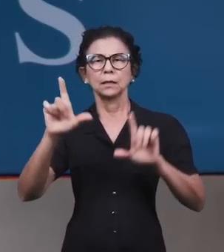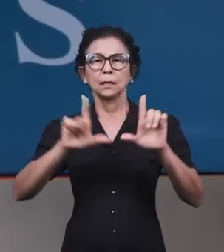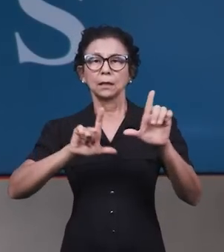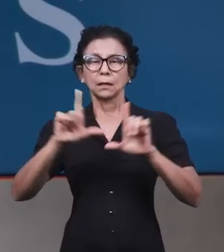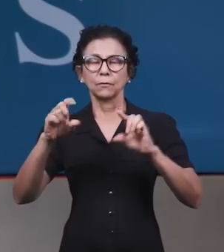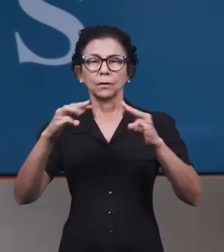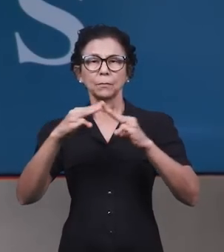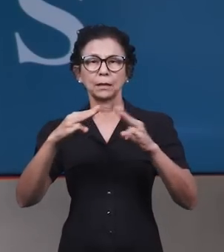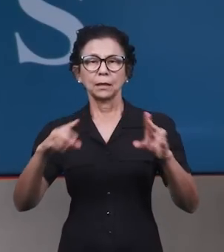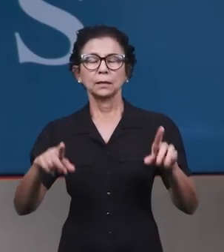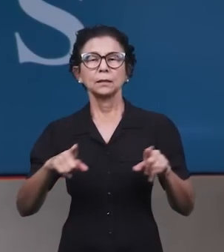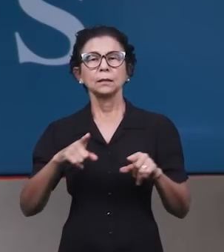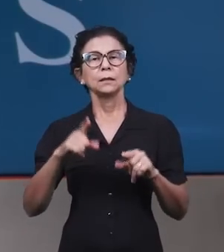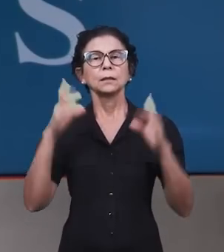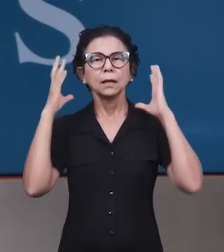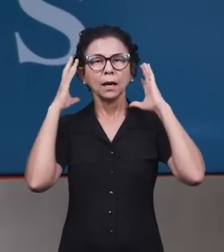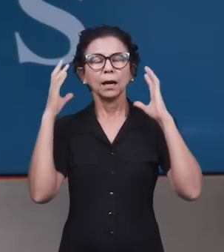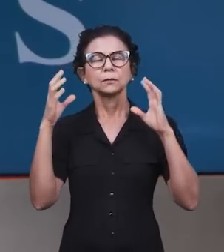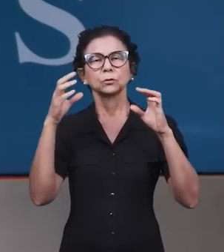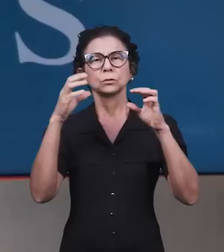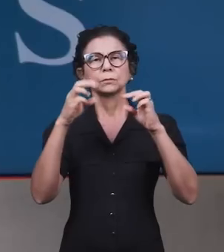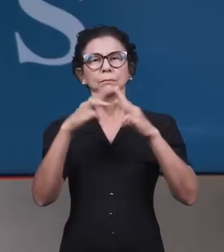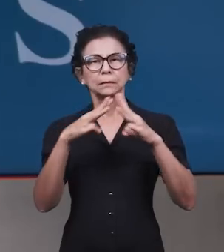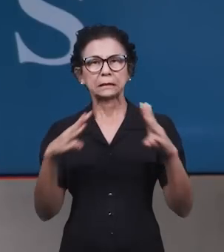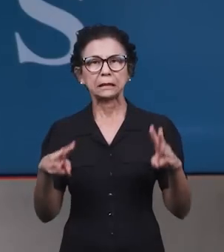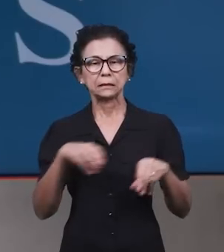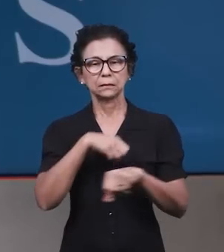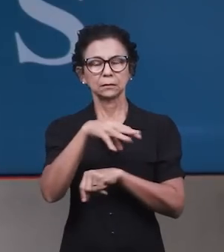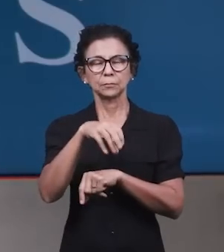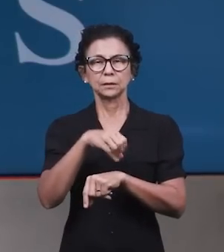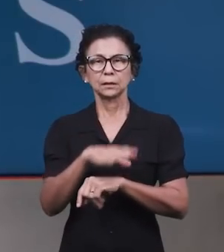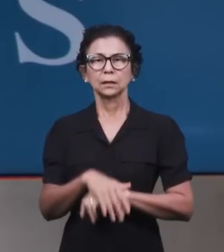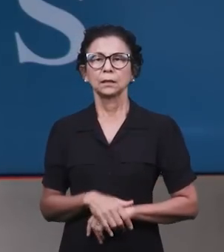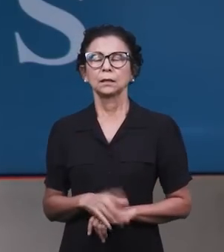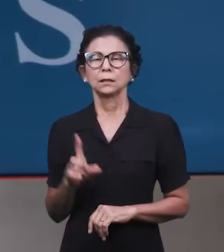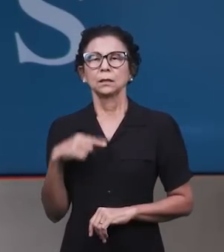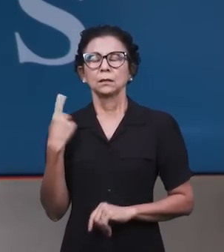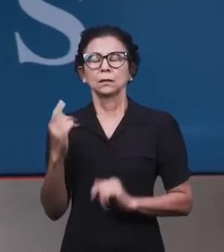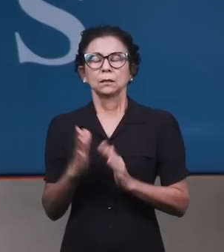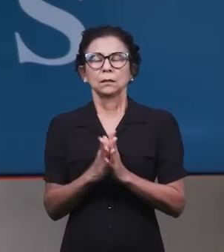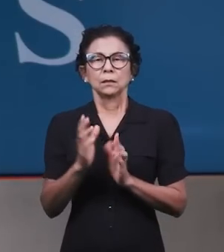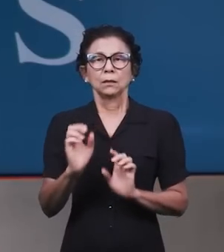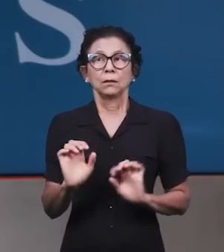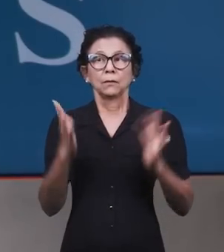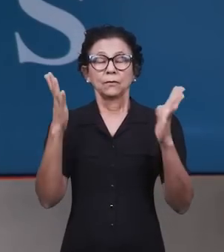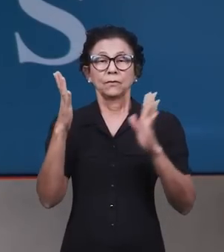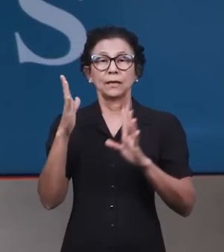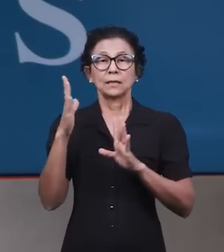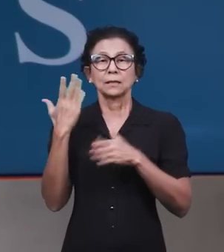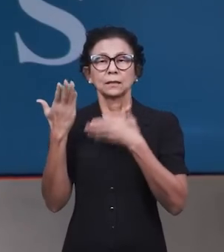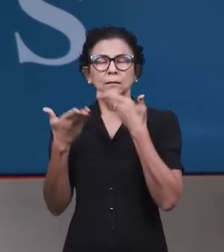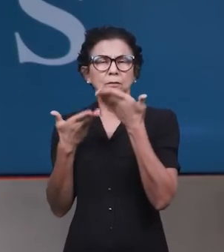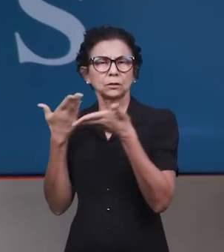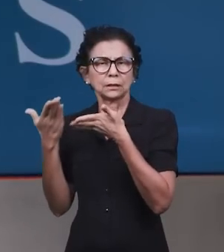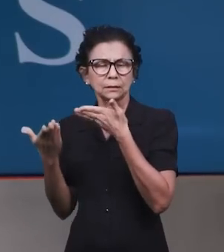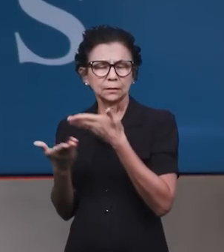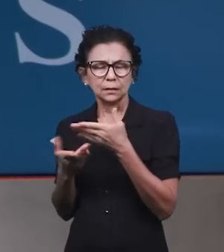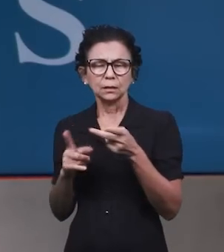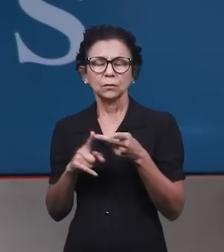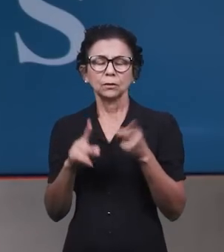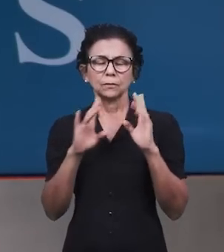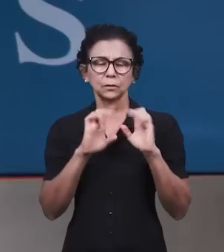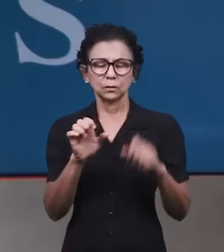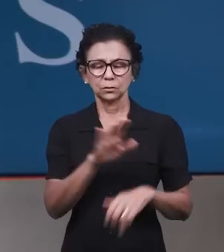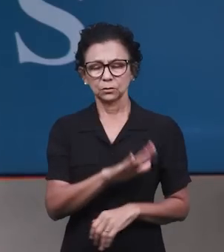nossas multiplataformas. Nós estamos orando pela festa da dedicação, estamos orando pela evangelização das crianças. Participe